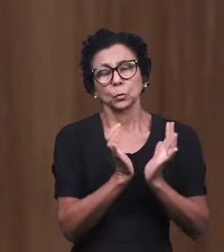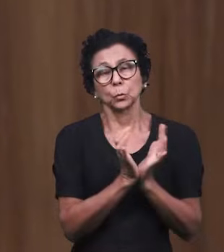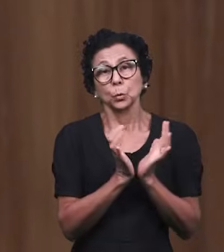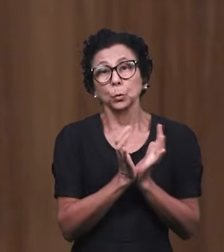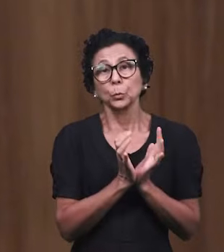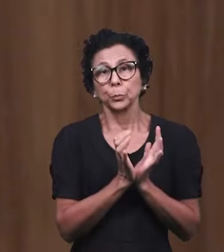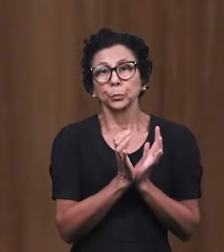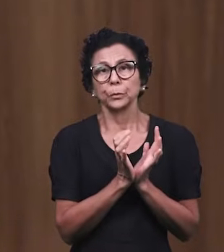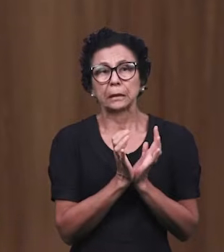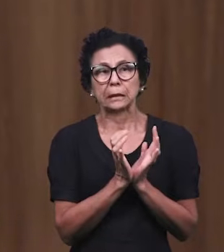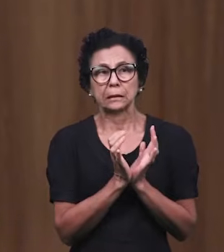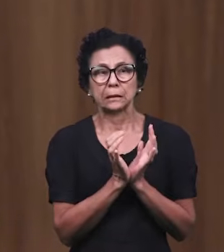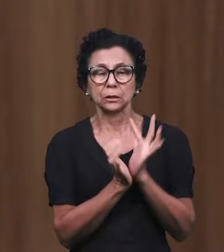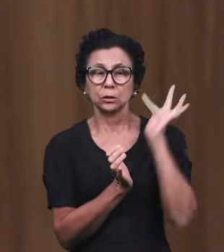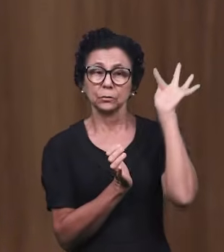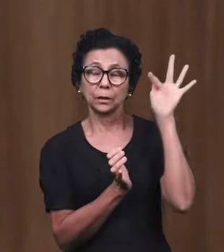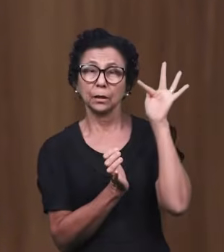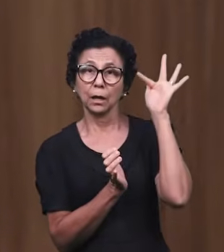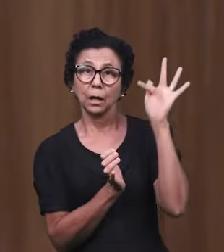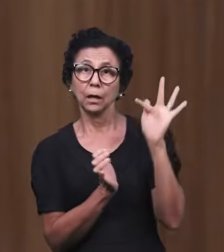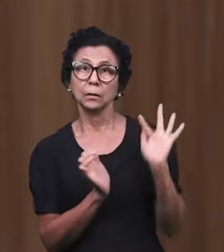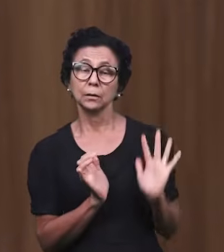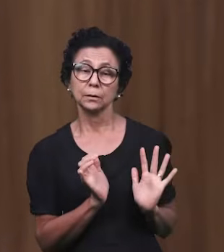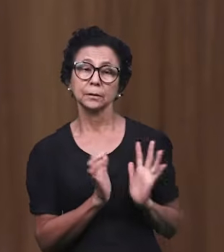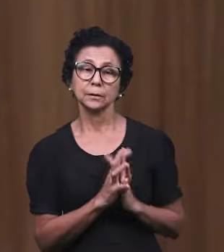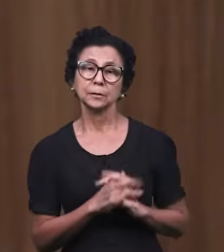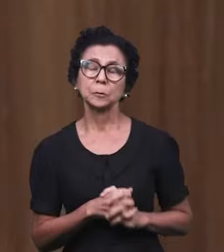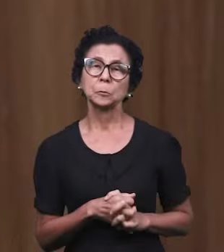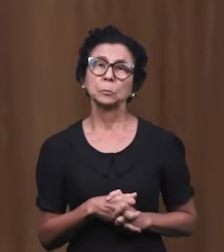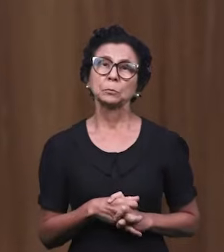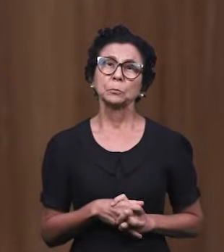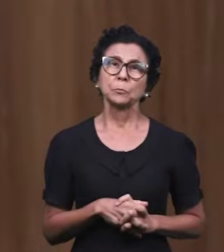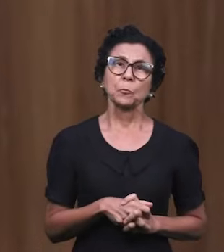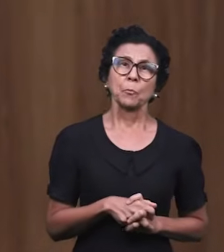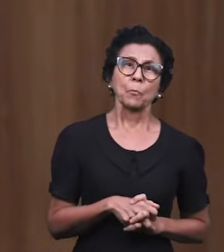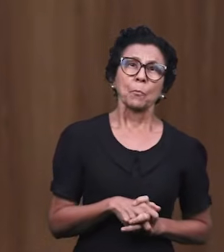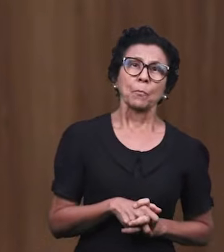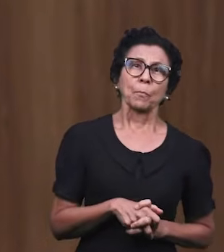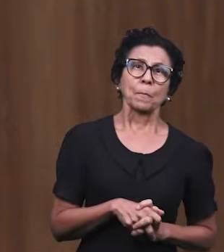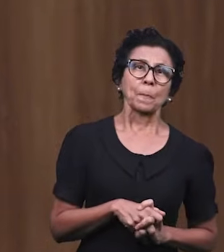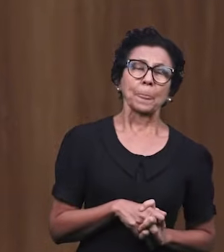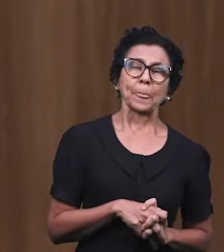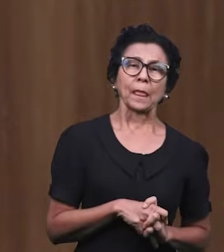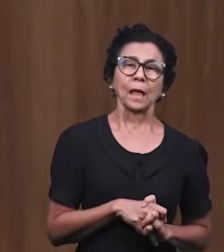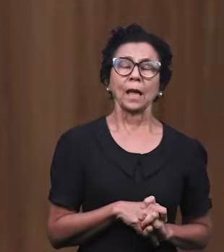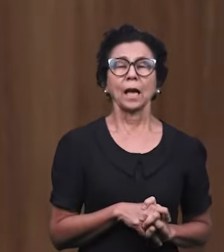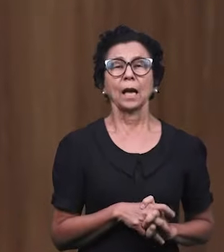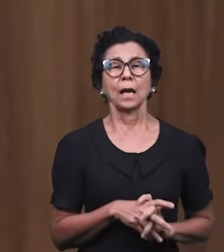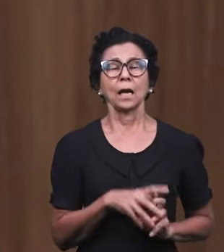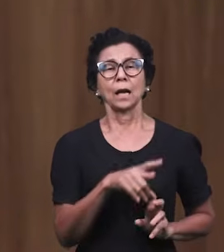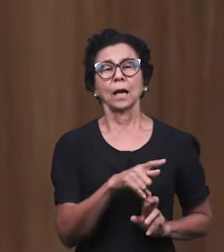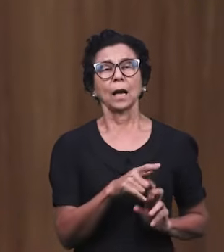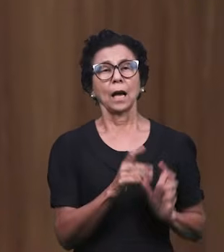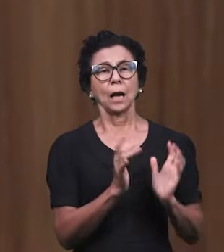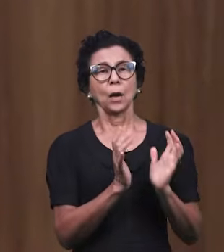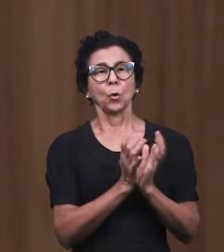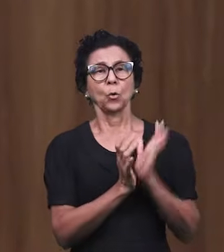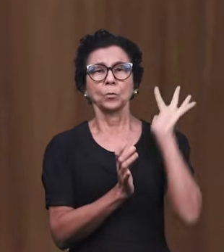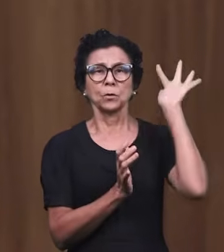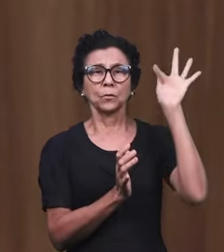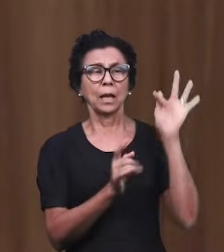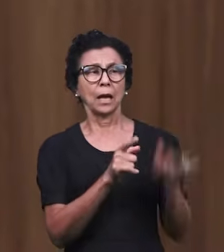até de forma errada, indevidamente, não é? Porque eles não foram pais da igreja, coisa nenhuma, né? Eles